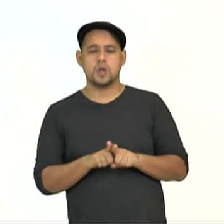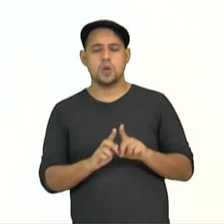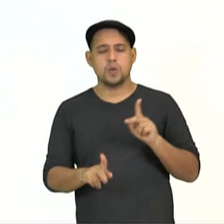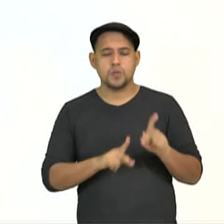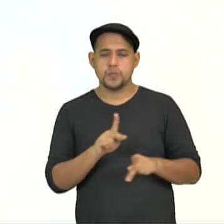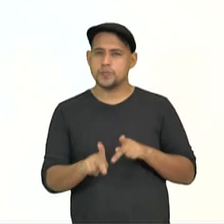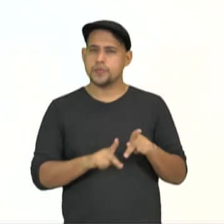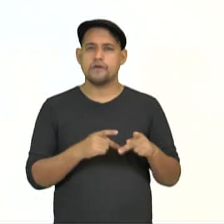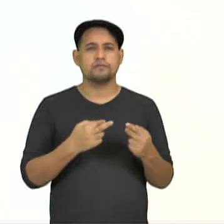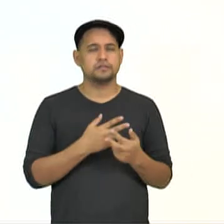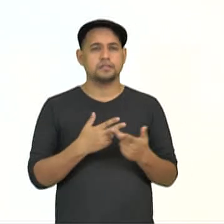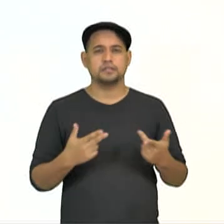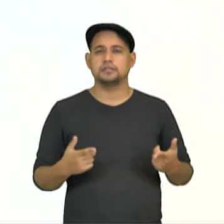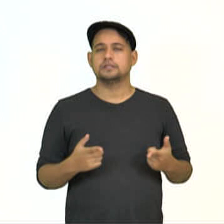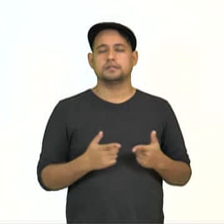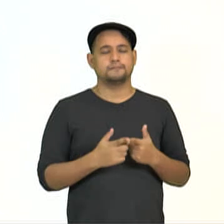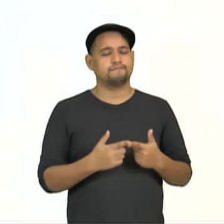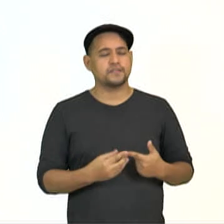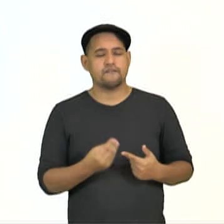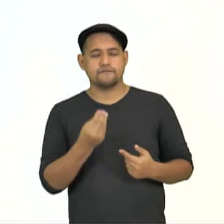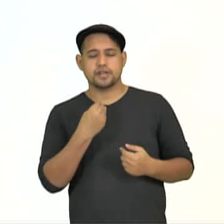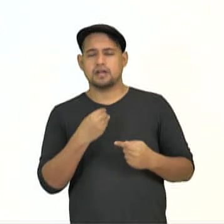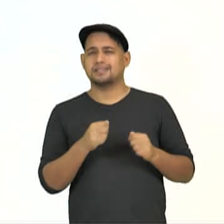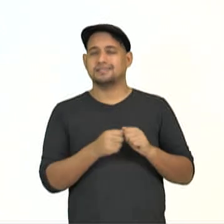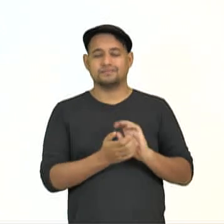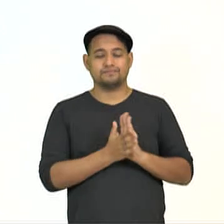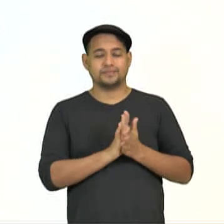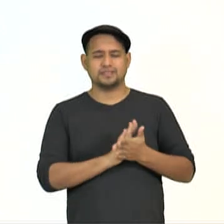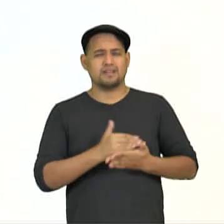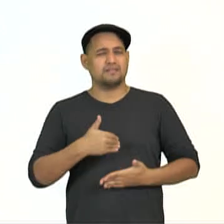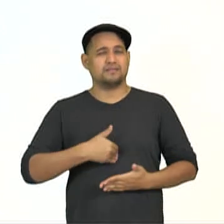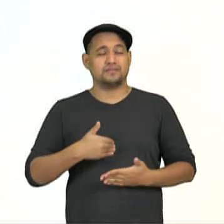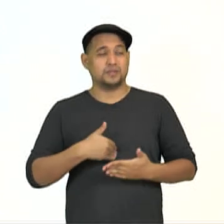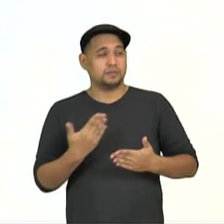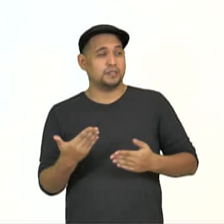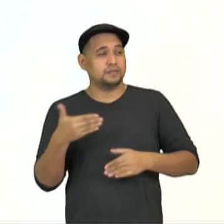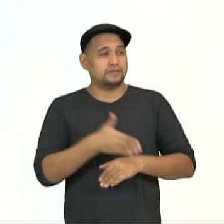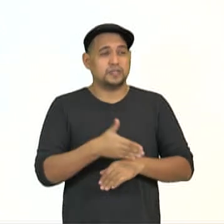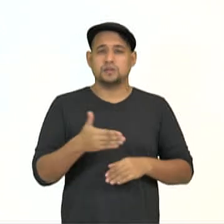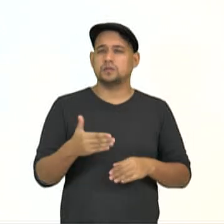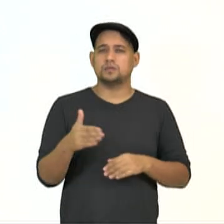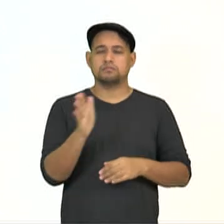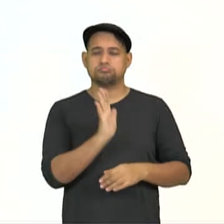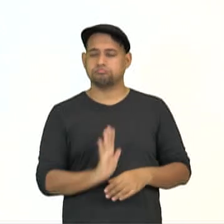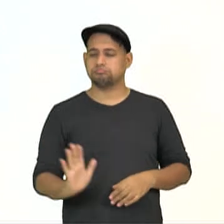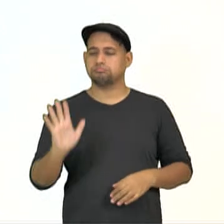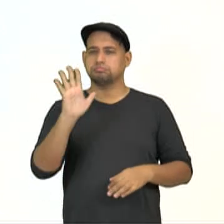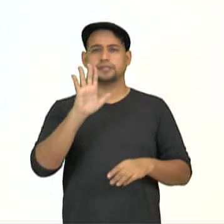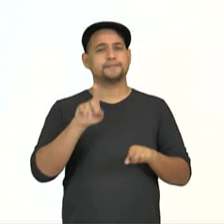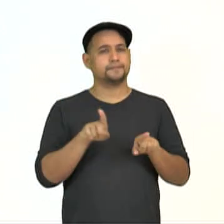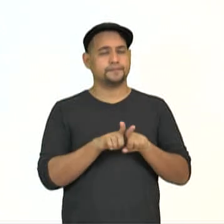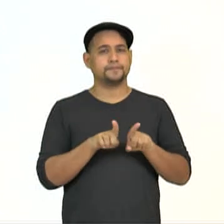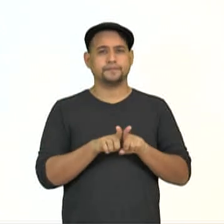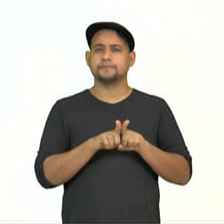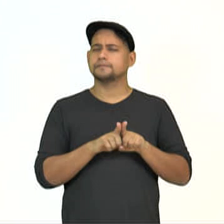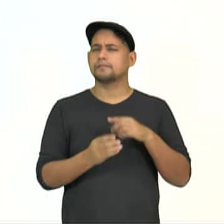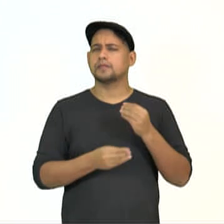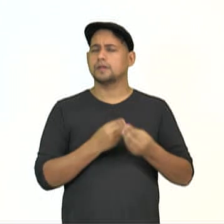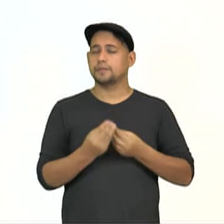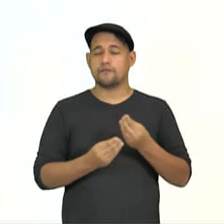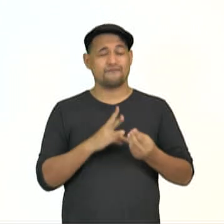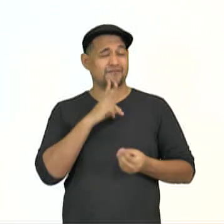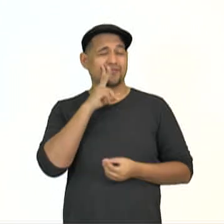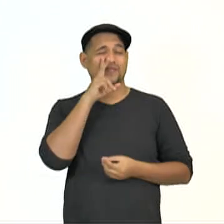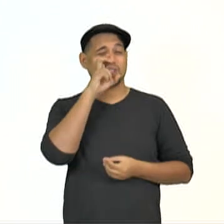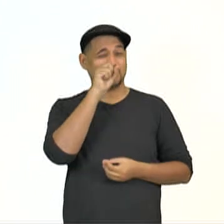populações mais vulneráveis impediu que a fome atingisse os lares brasileiros de forma ainda mais